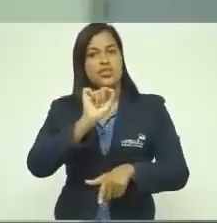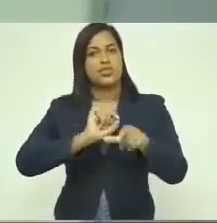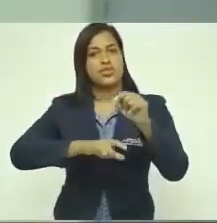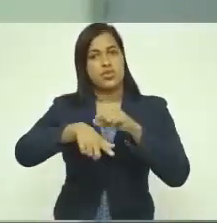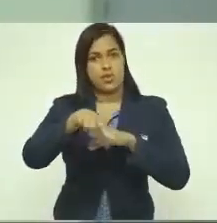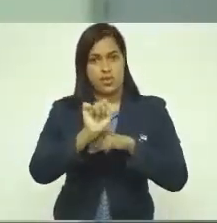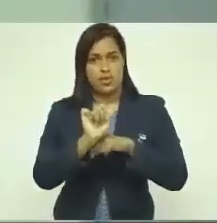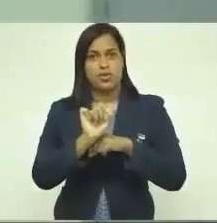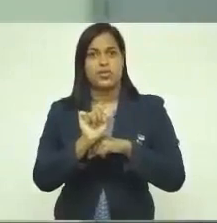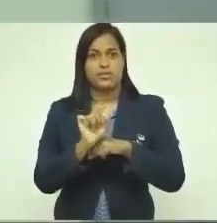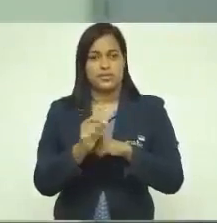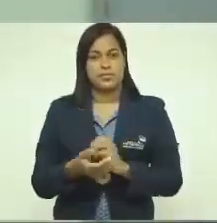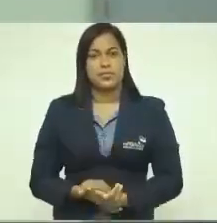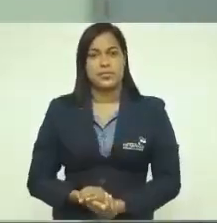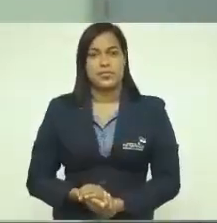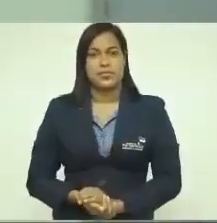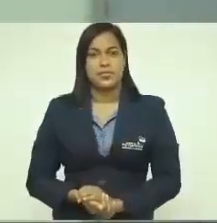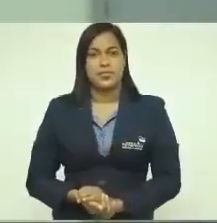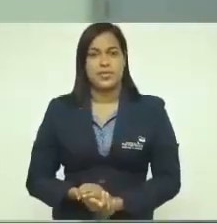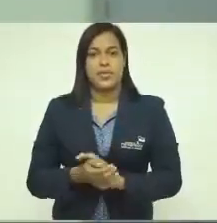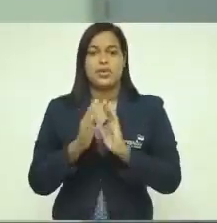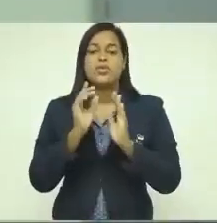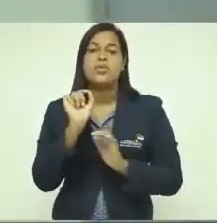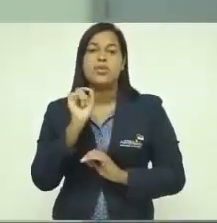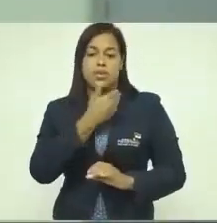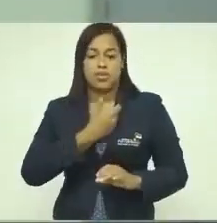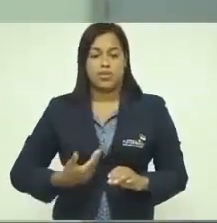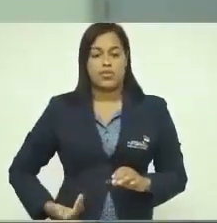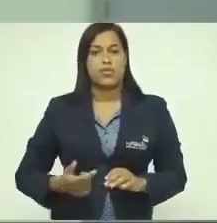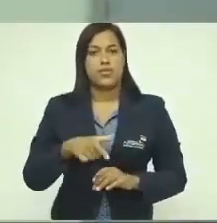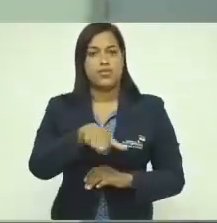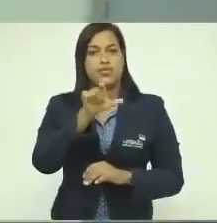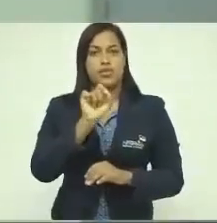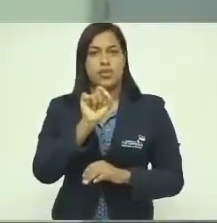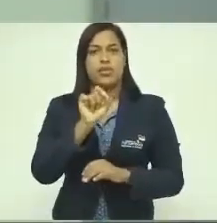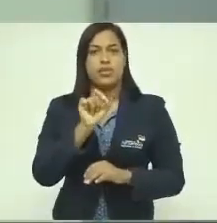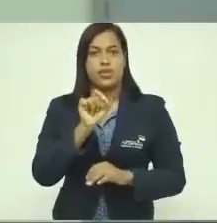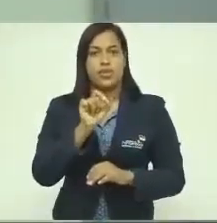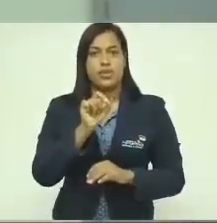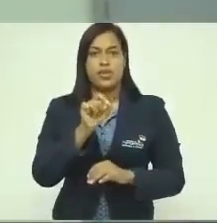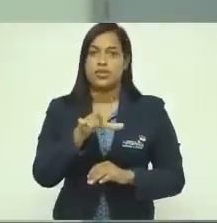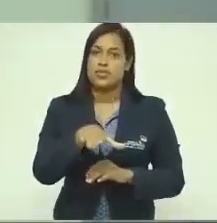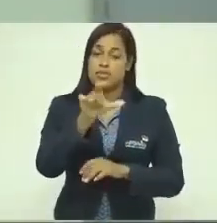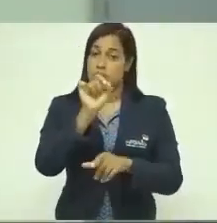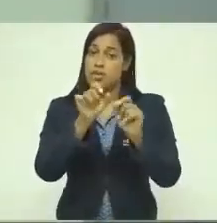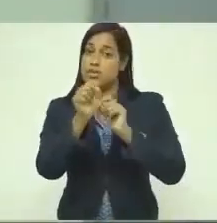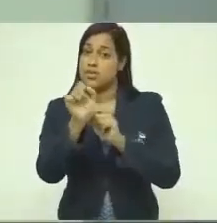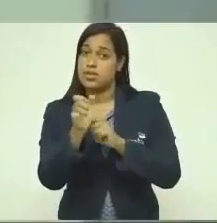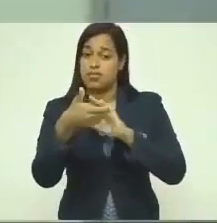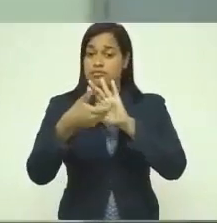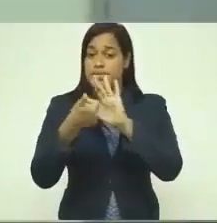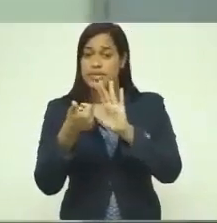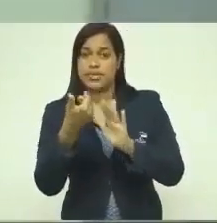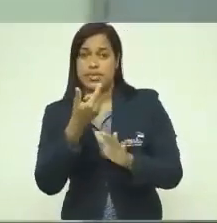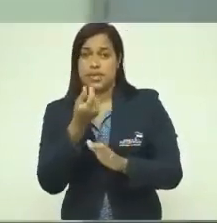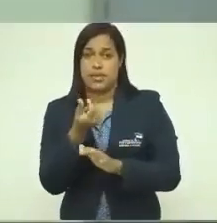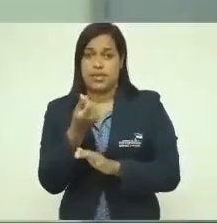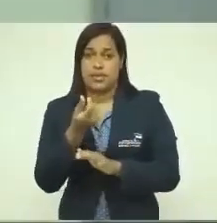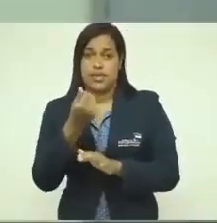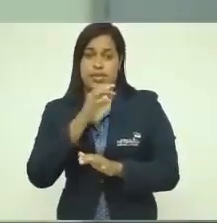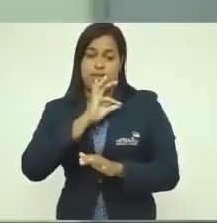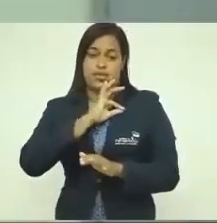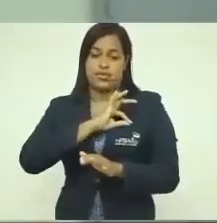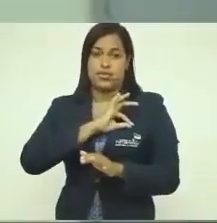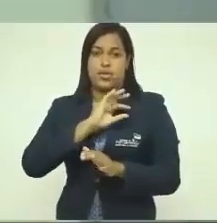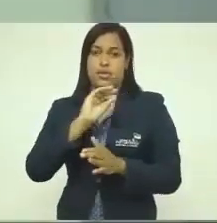realiza esse processo de escolha. E o que é que o governo decide? O governo decide se ele vai tirar dinheiro dos ricos,